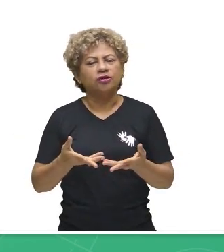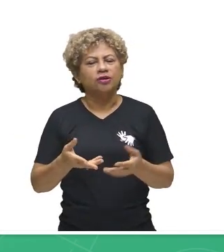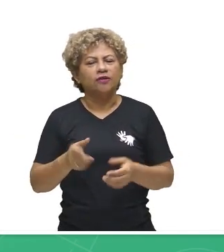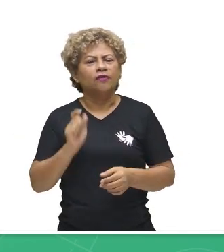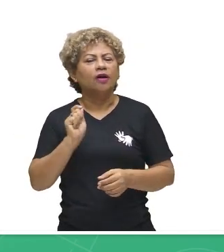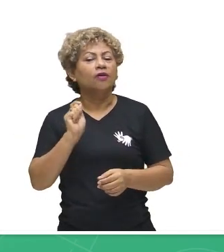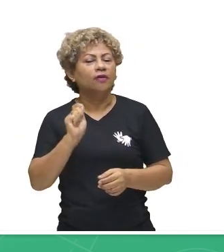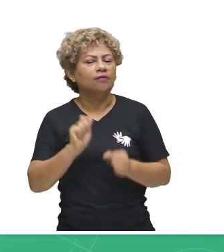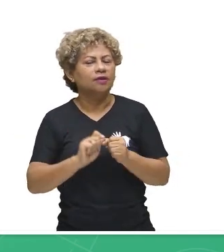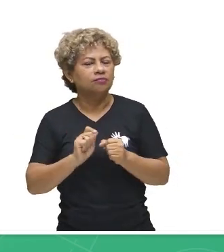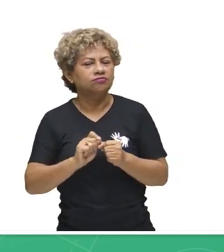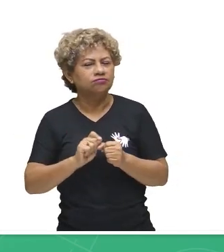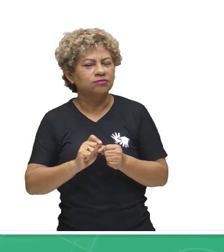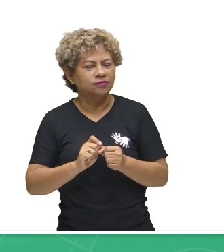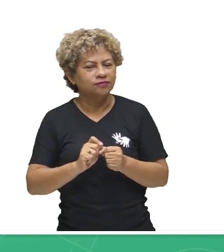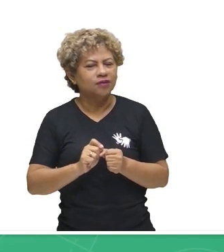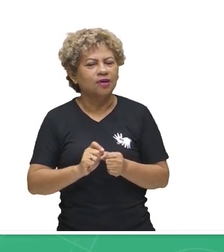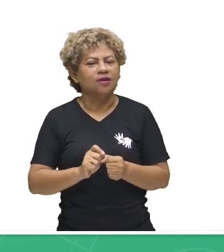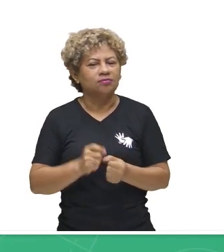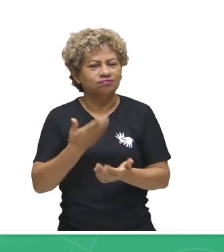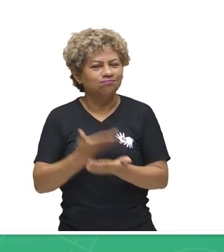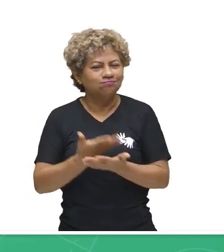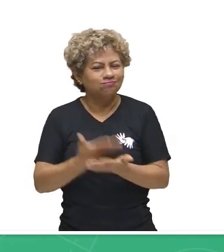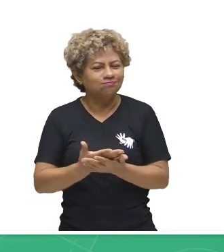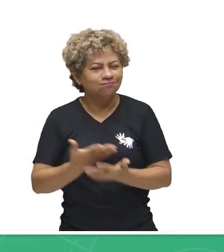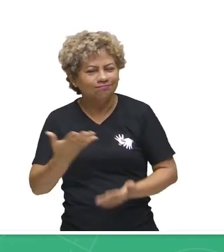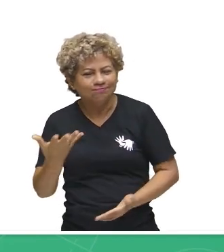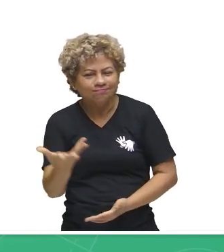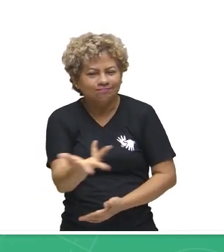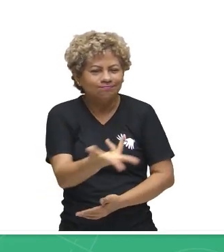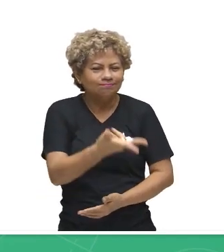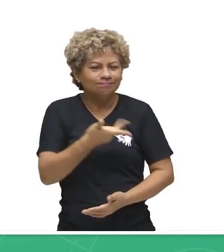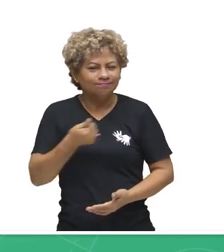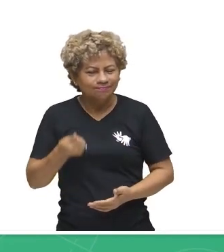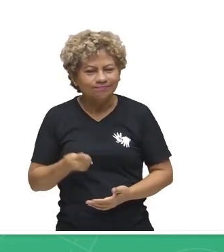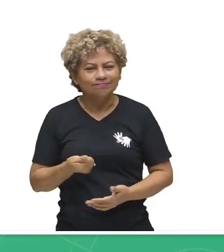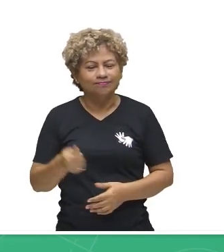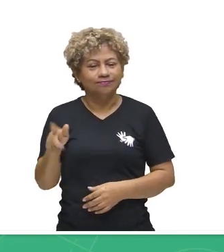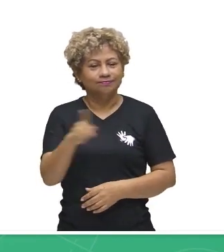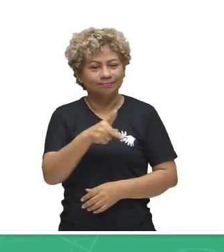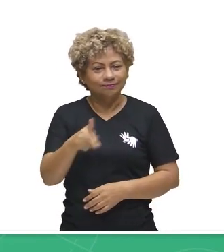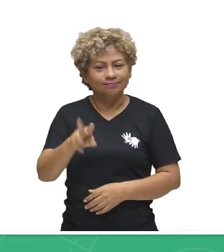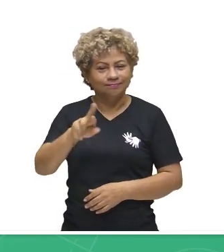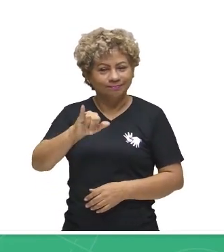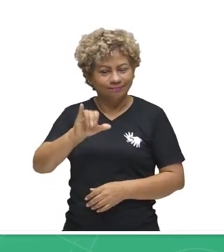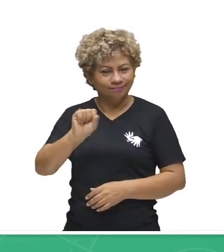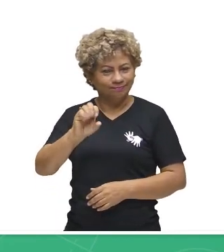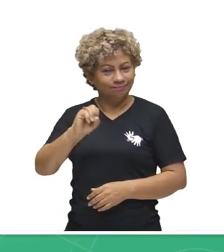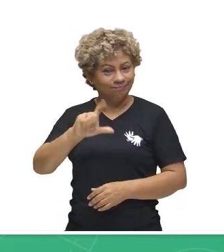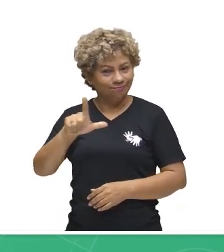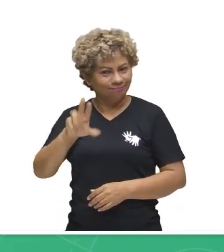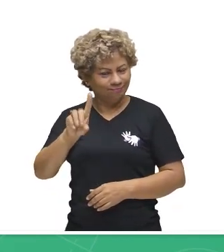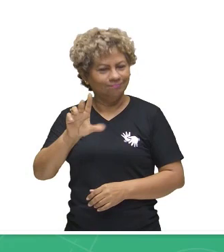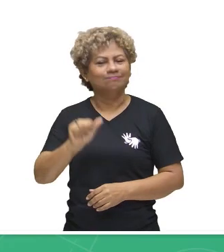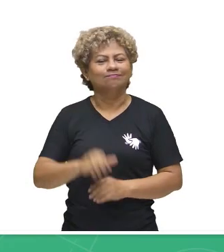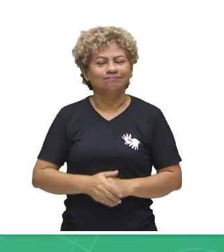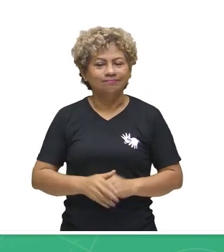professora Risolda Farias e estarei com vocês aí nessa etapa com a física. Vamos ver qual o tema de